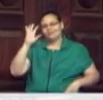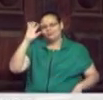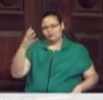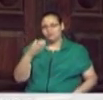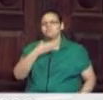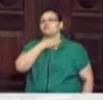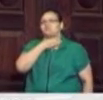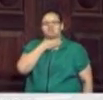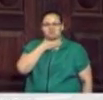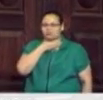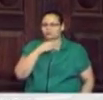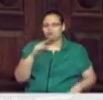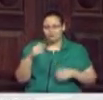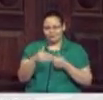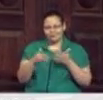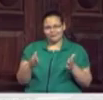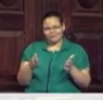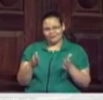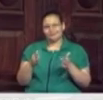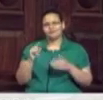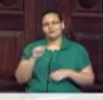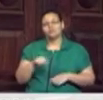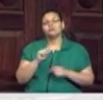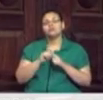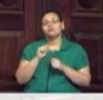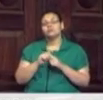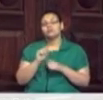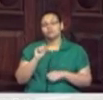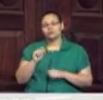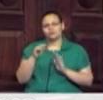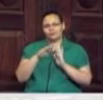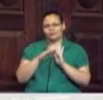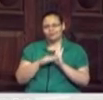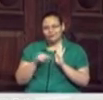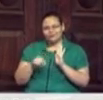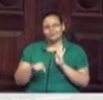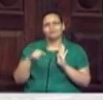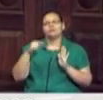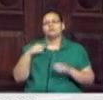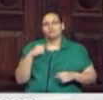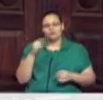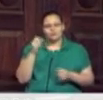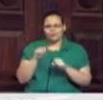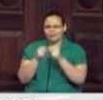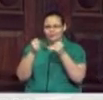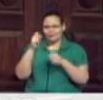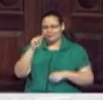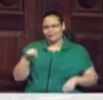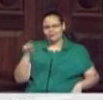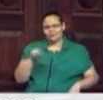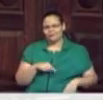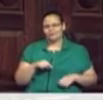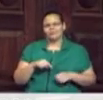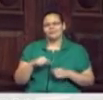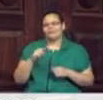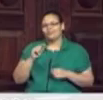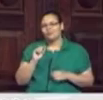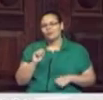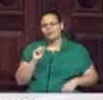crise. O que o pacote faz é derrubar, destruir,